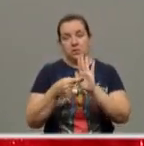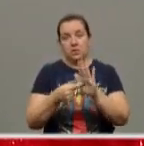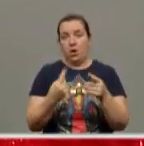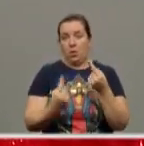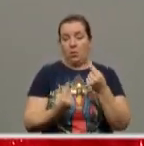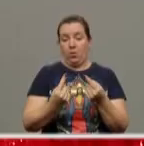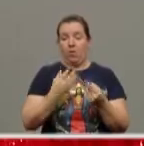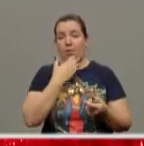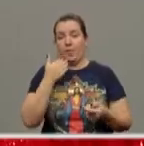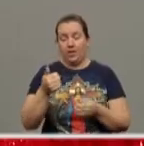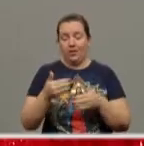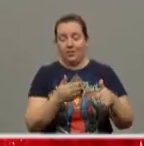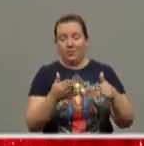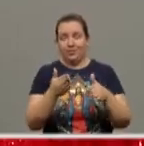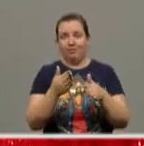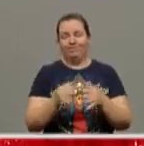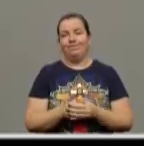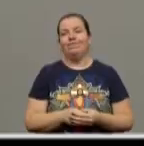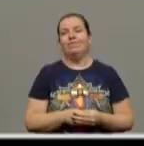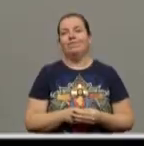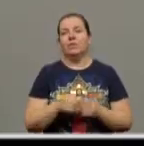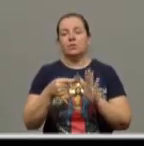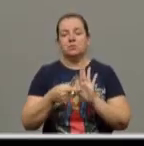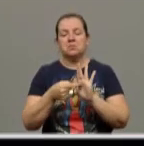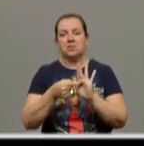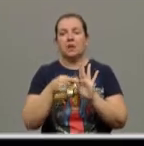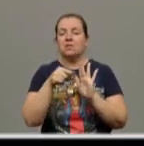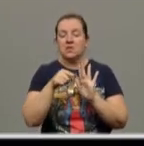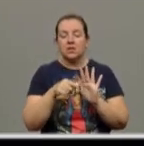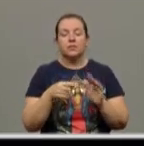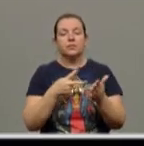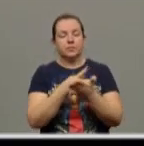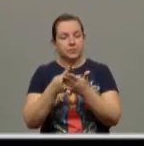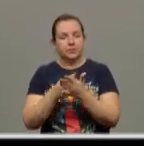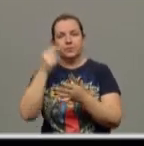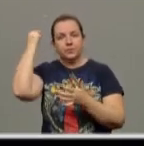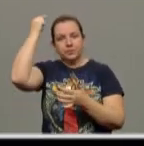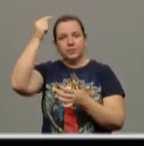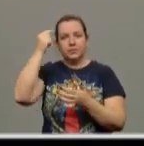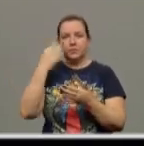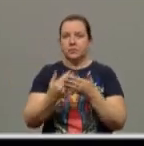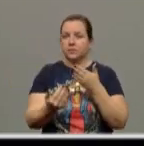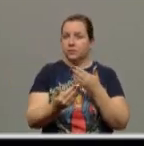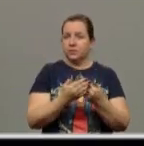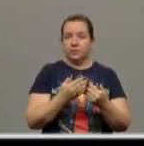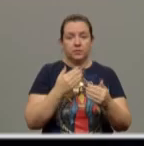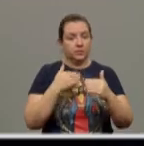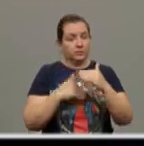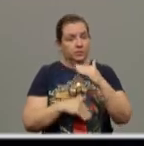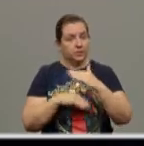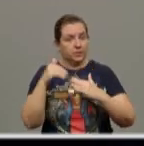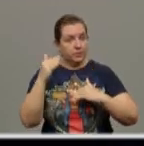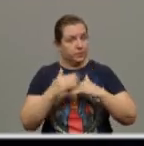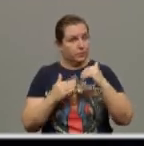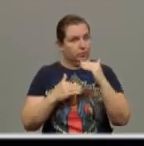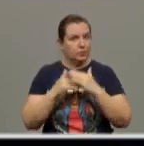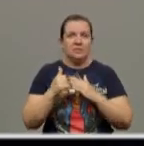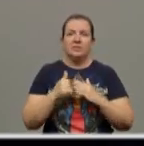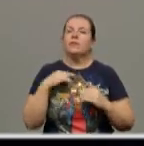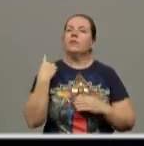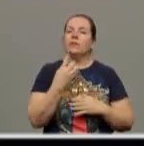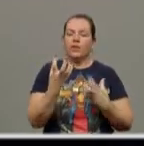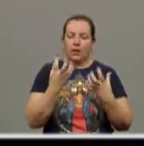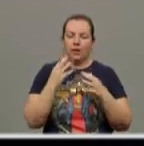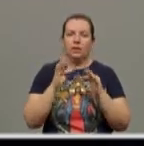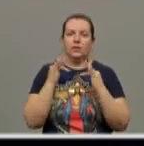filho que vai buscar a santidade. Eu acho interessante que nós todos aqui queremos bênção. Queremos uma família abençoada, é